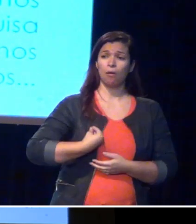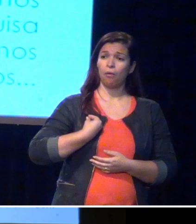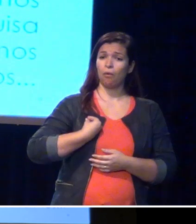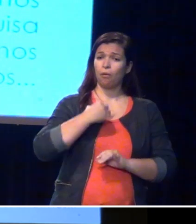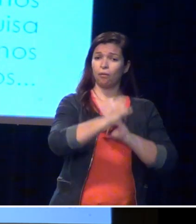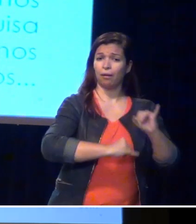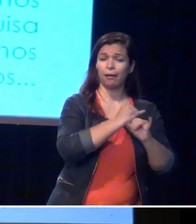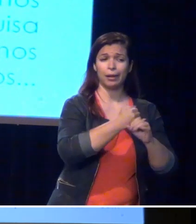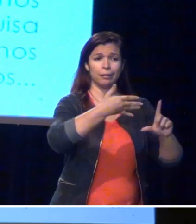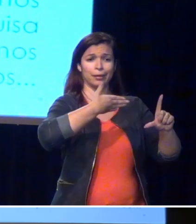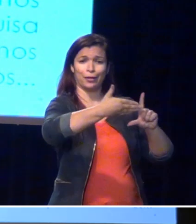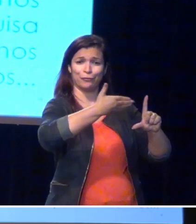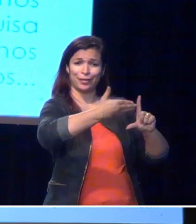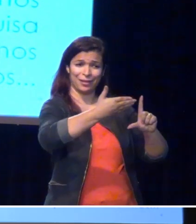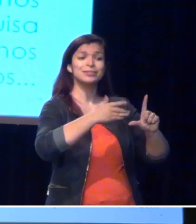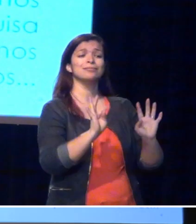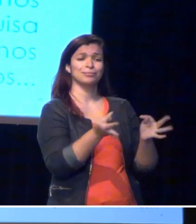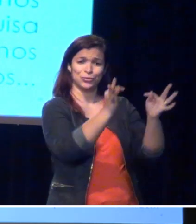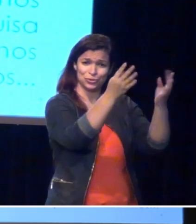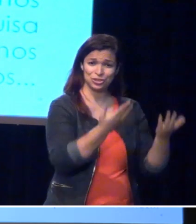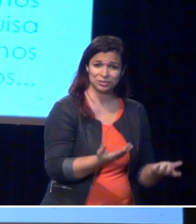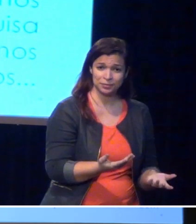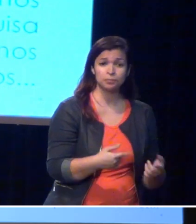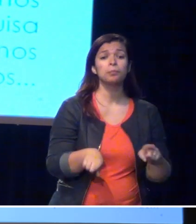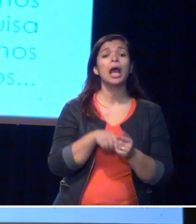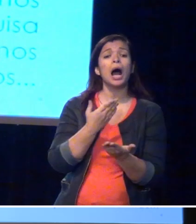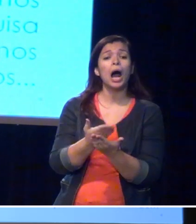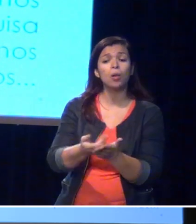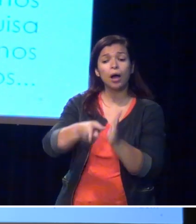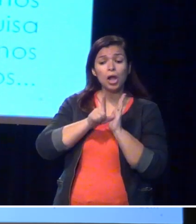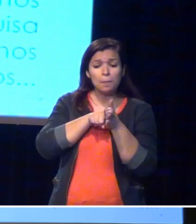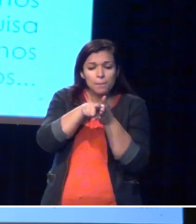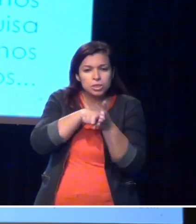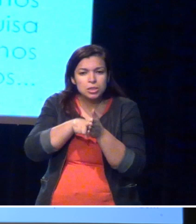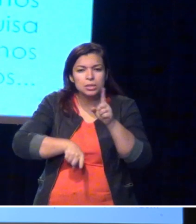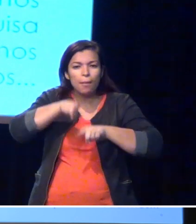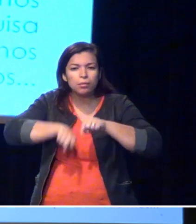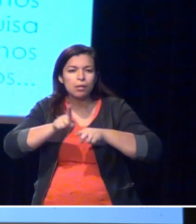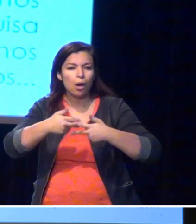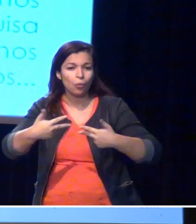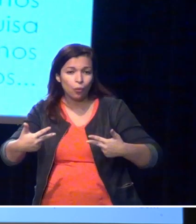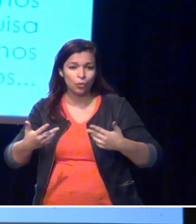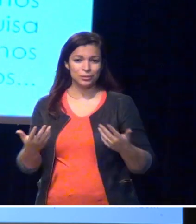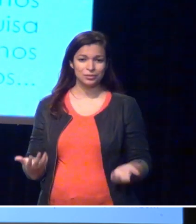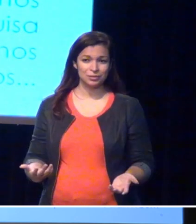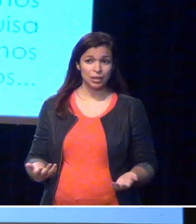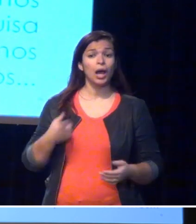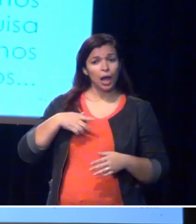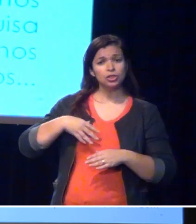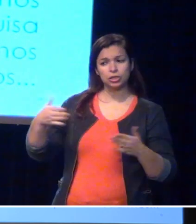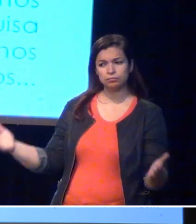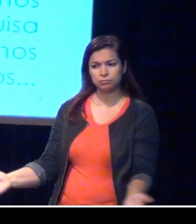para materiais para as nossas aulas, né? Incentivamos os alunos a fazerem essas